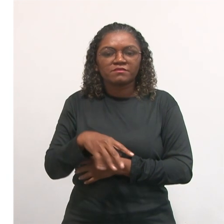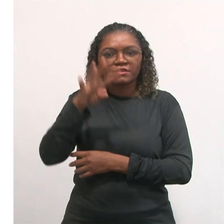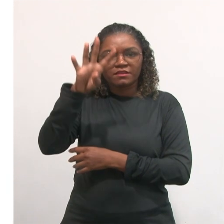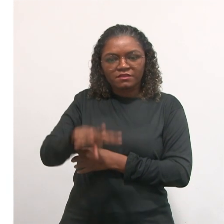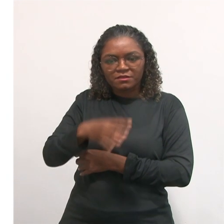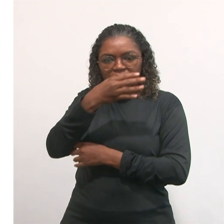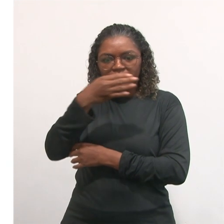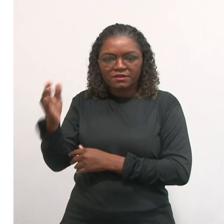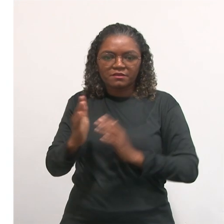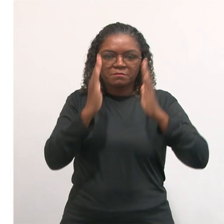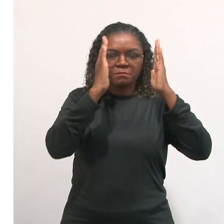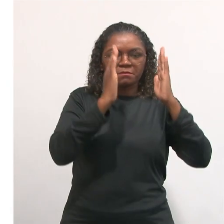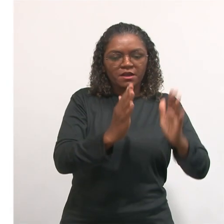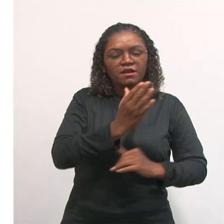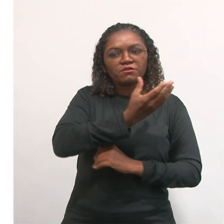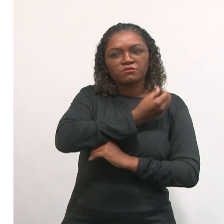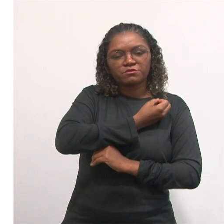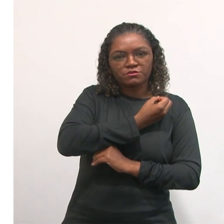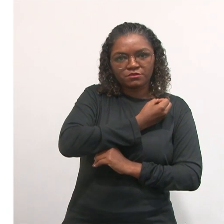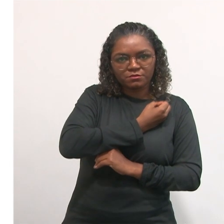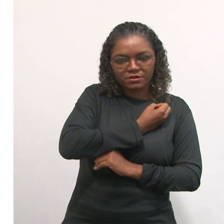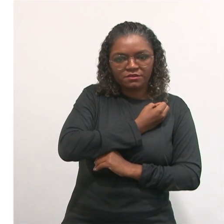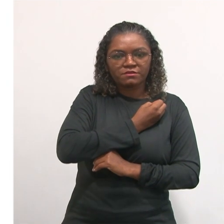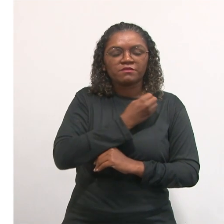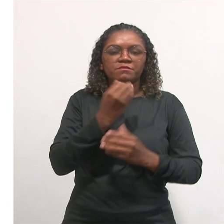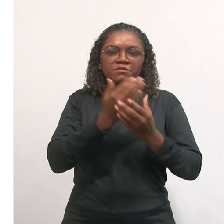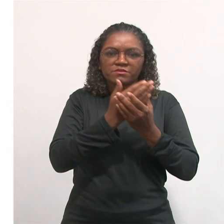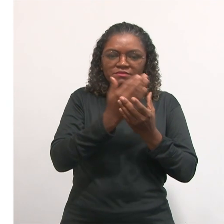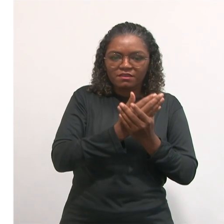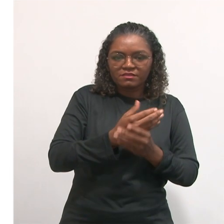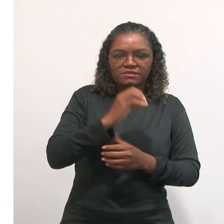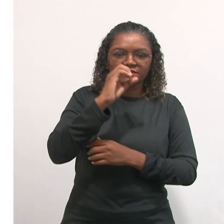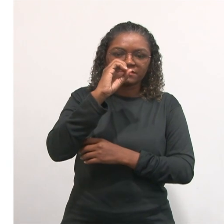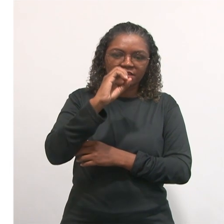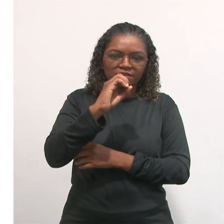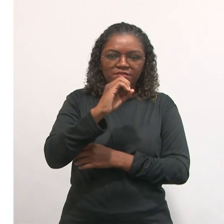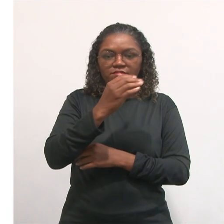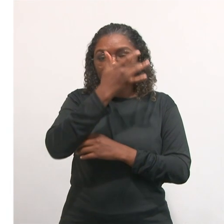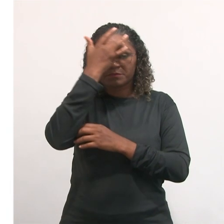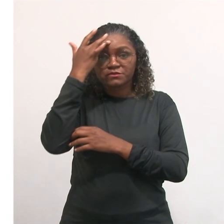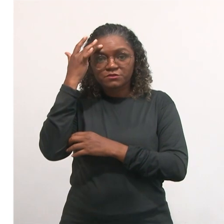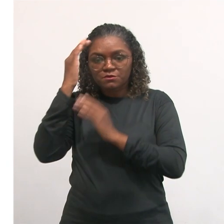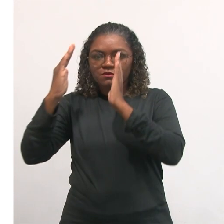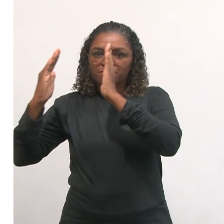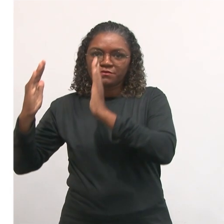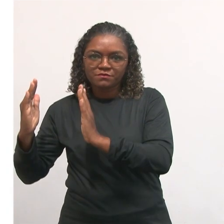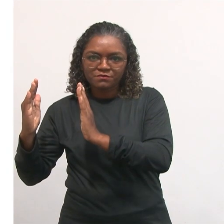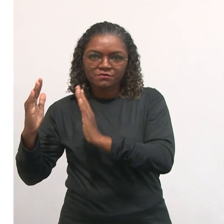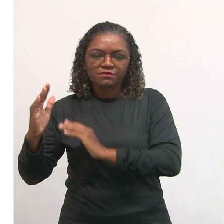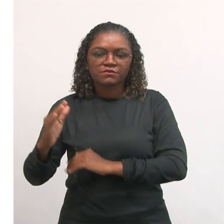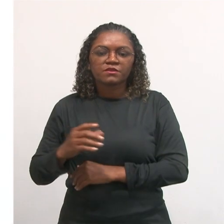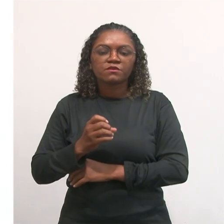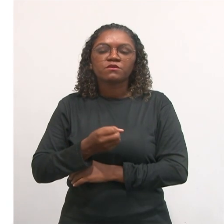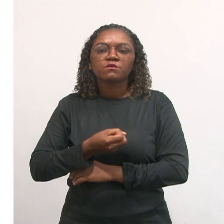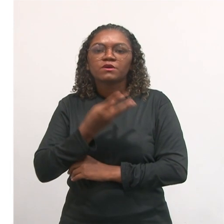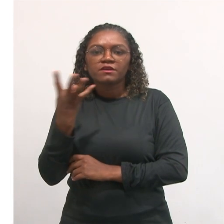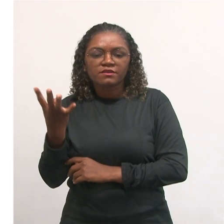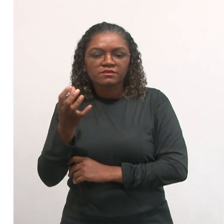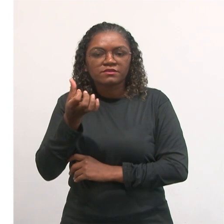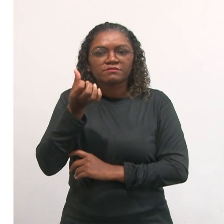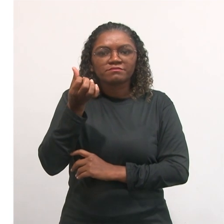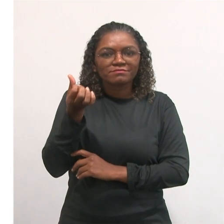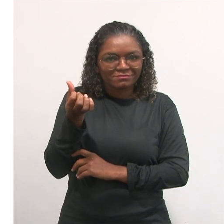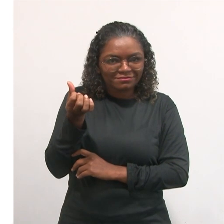e a frequência que aparece 0. Ó, número de processos 0. Quantas pessoas estão com 0 processos